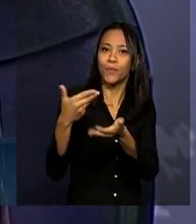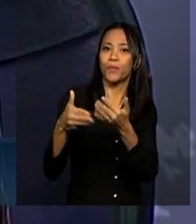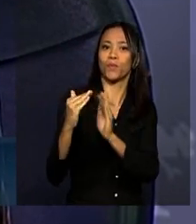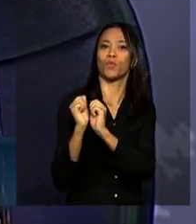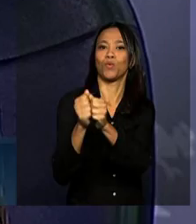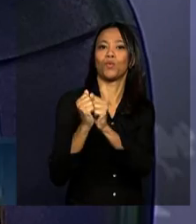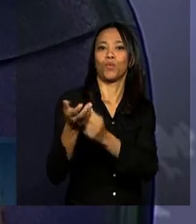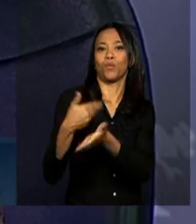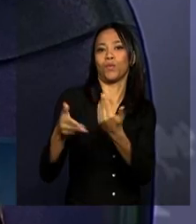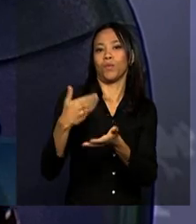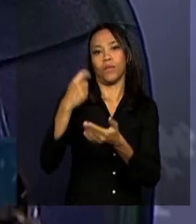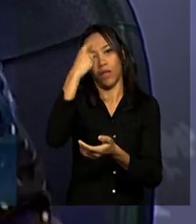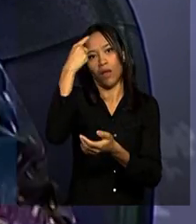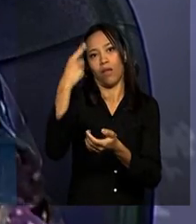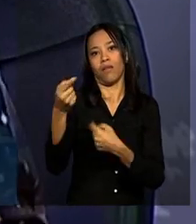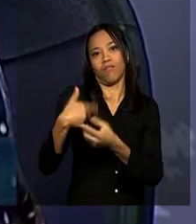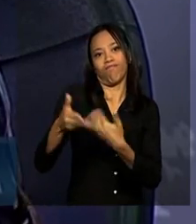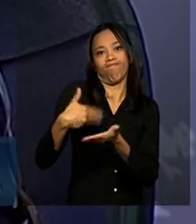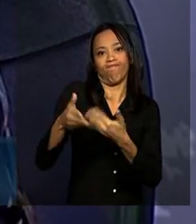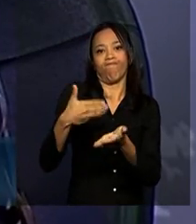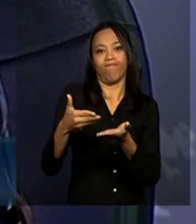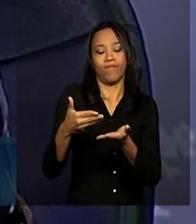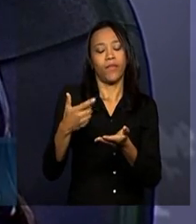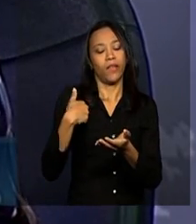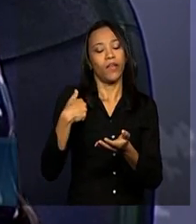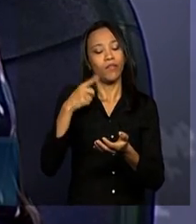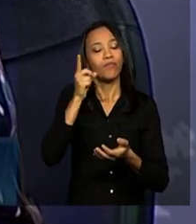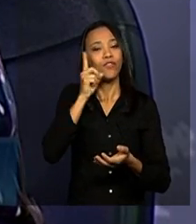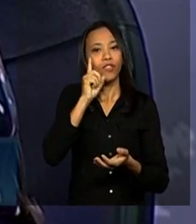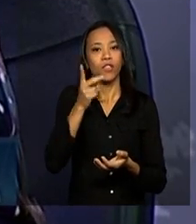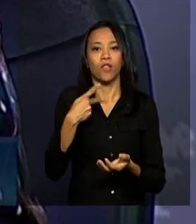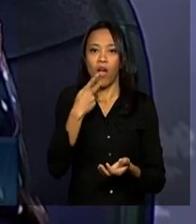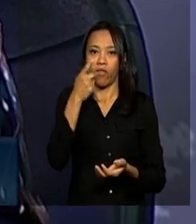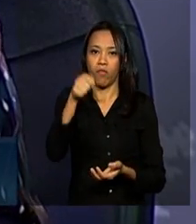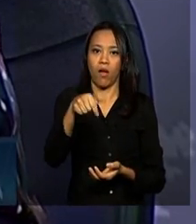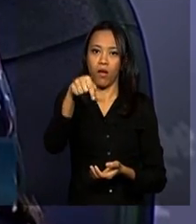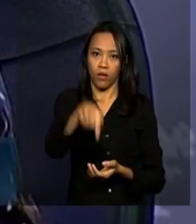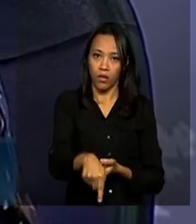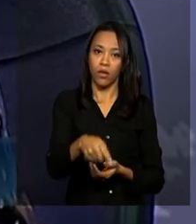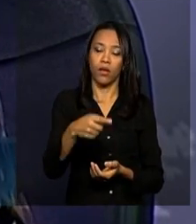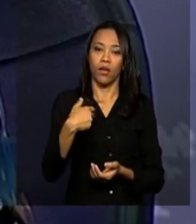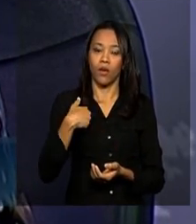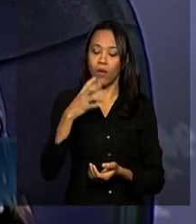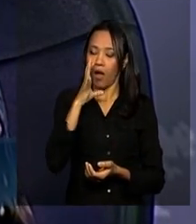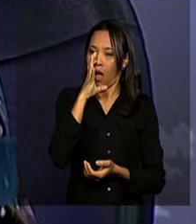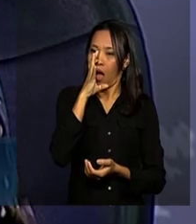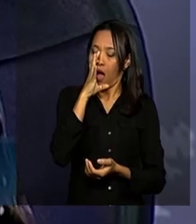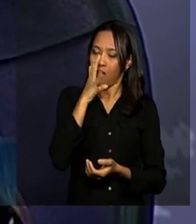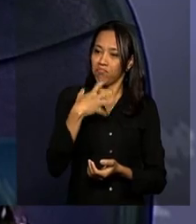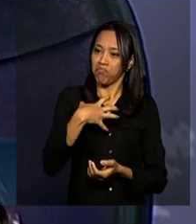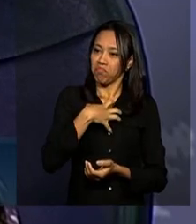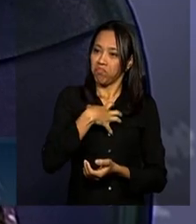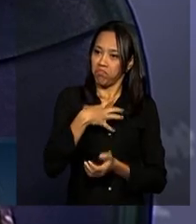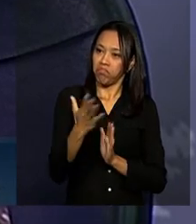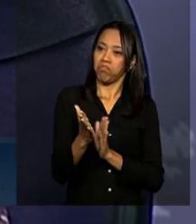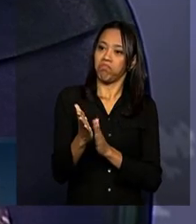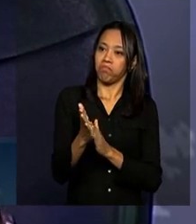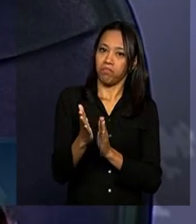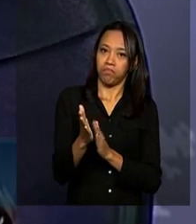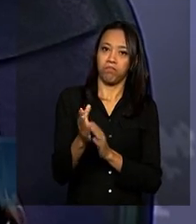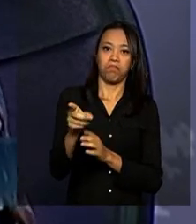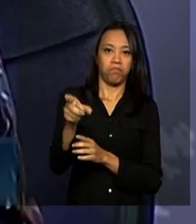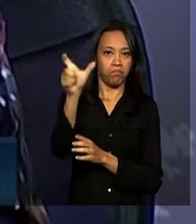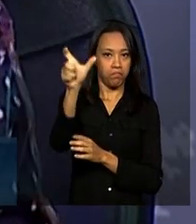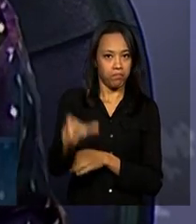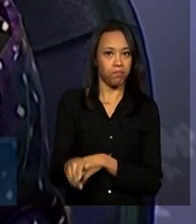dia eu também tenho que reafirmar aqui a minha admiração por você como gestor,